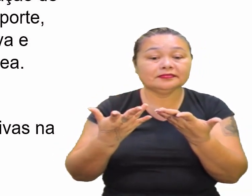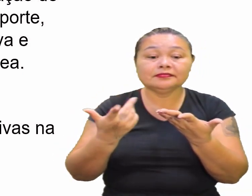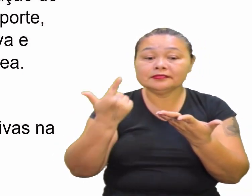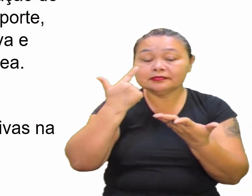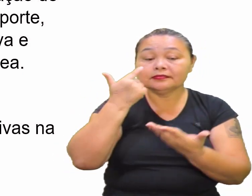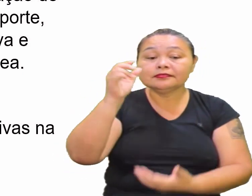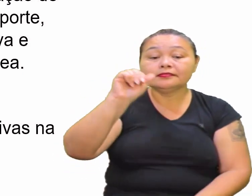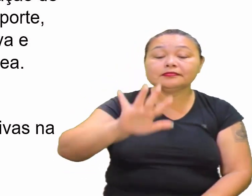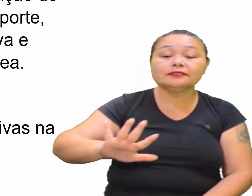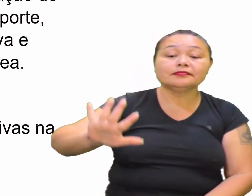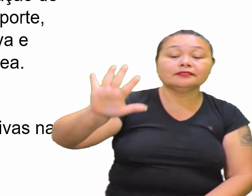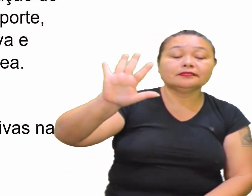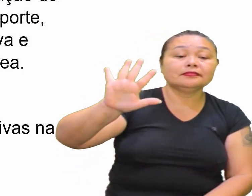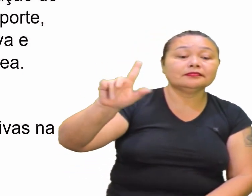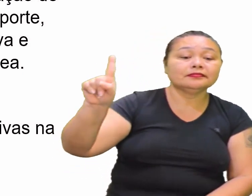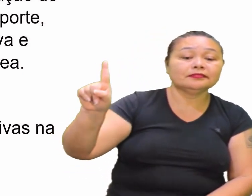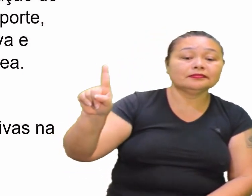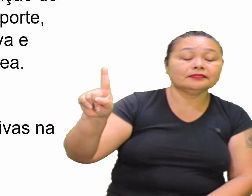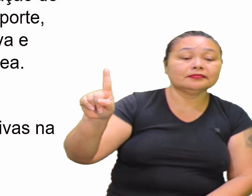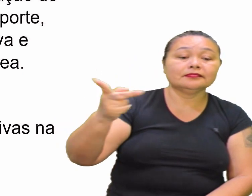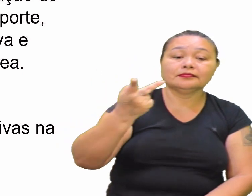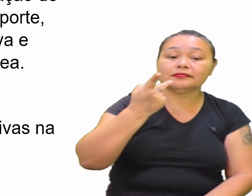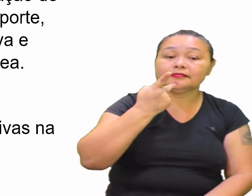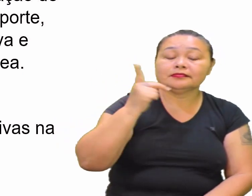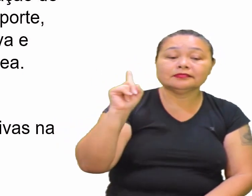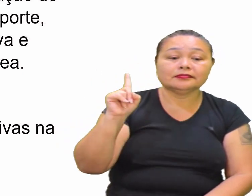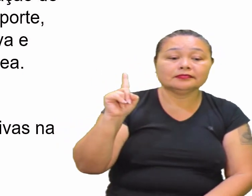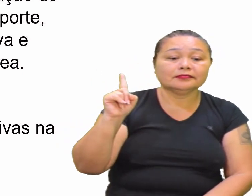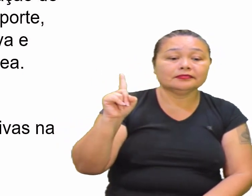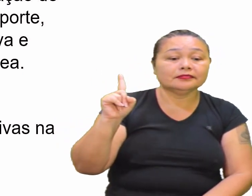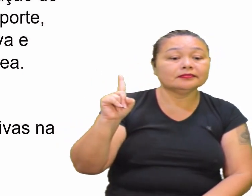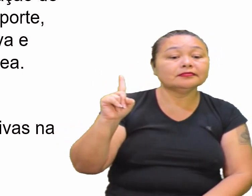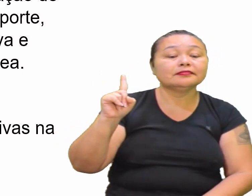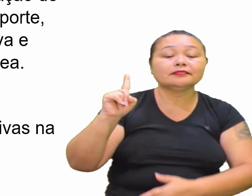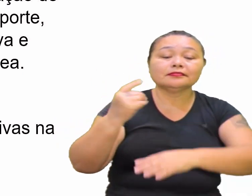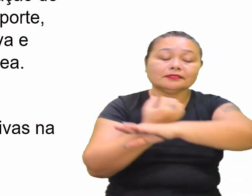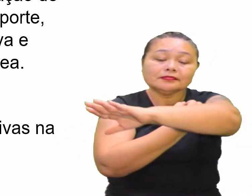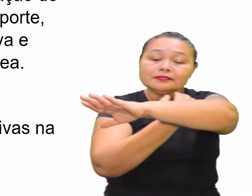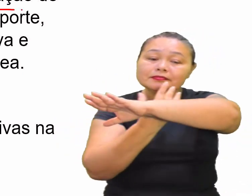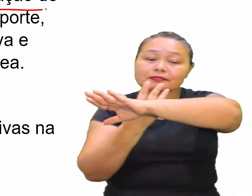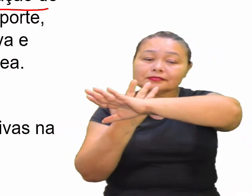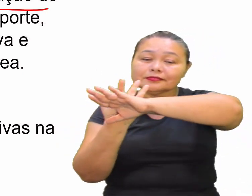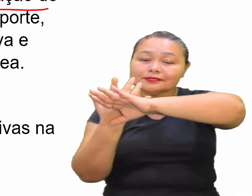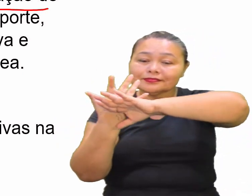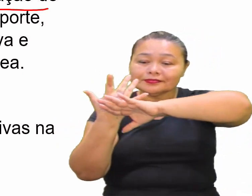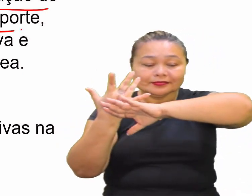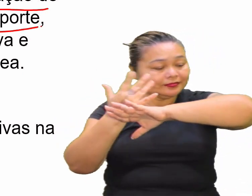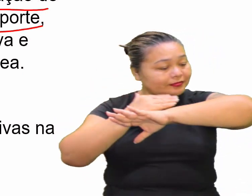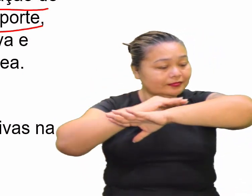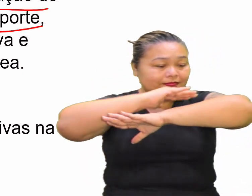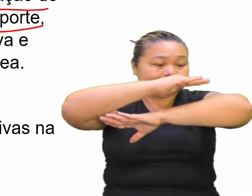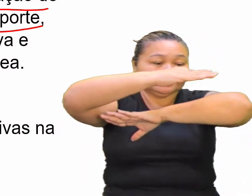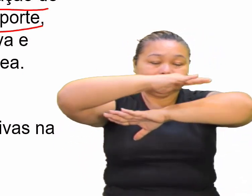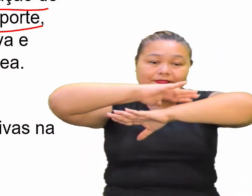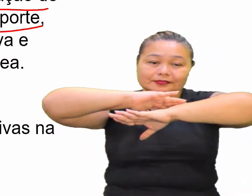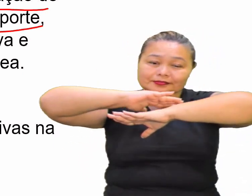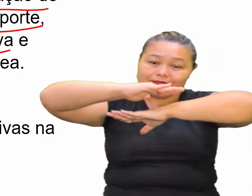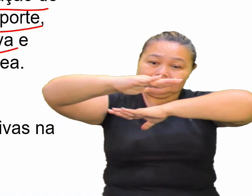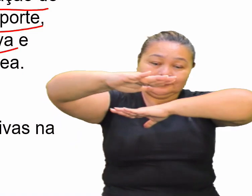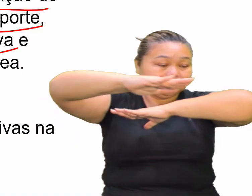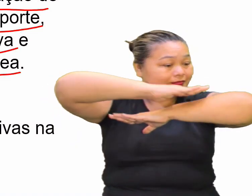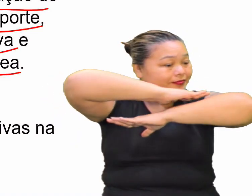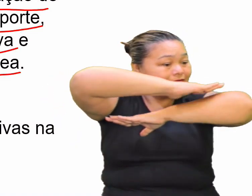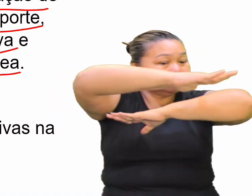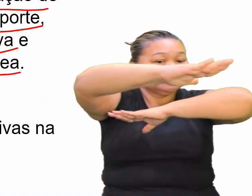está vendo aqui nessa imagem, né? Como a professora falou ali, dessa vegetação que começa agora a fazer essa cobertura